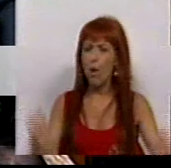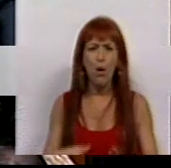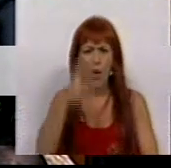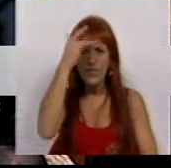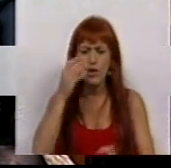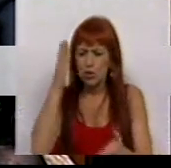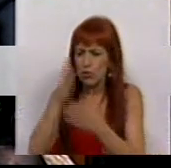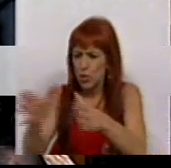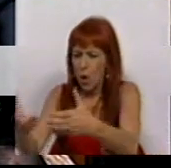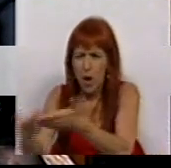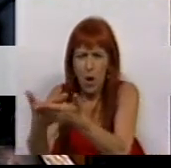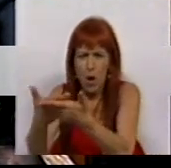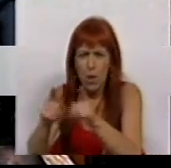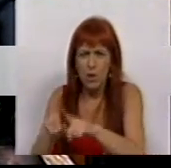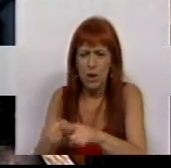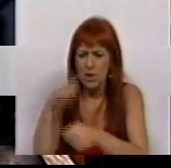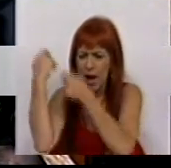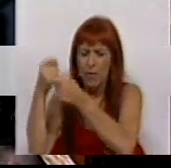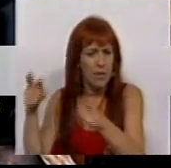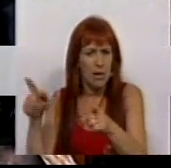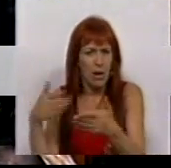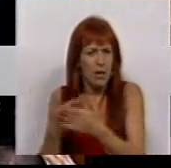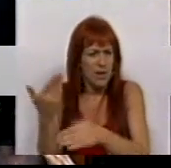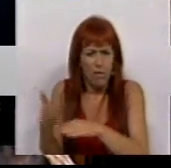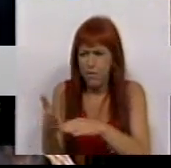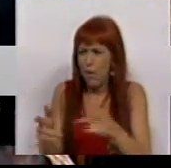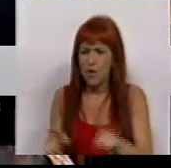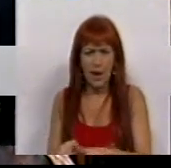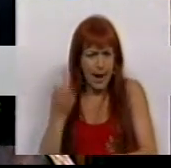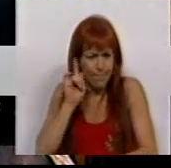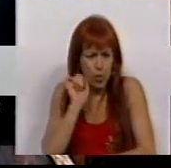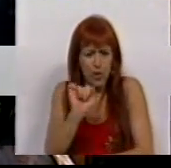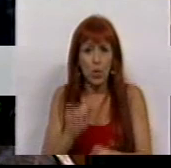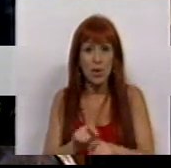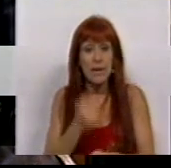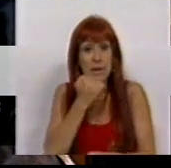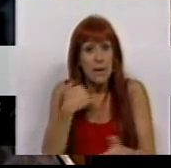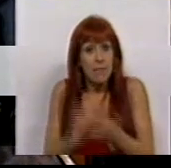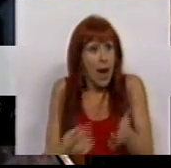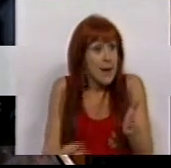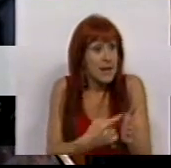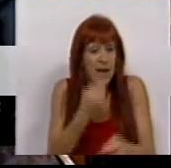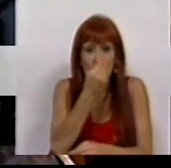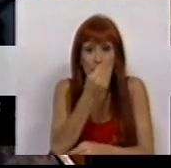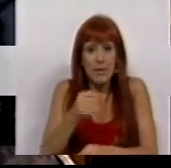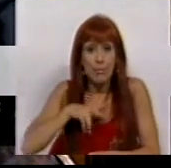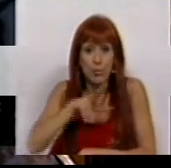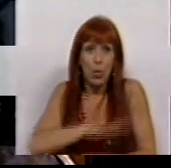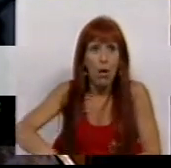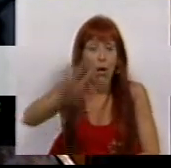visão exclusivamente economicista da agricultura que deixe de fora a sua importância para a satisfação das necessidades alimentares do